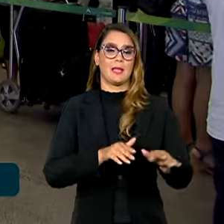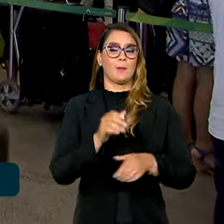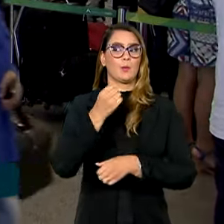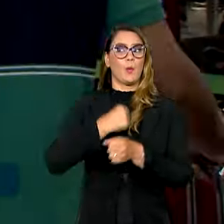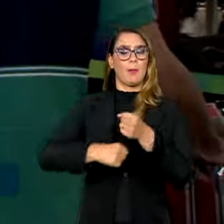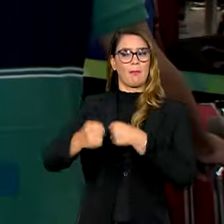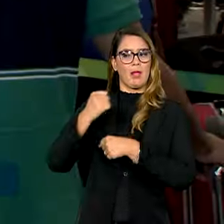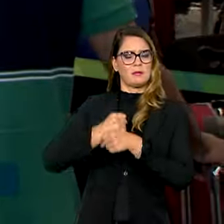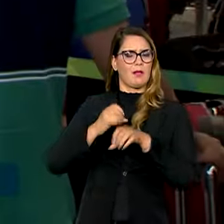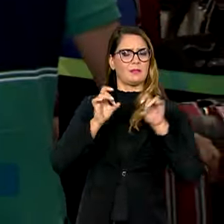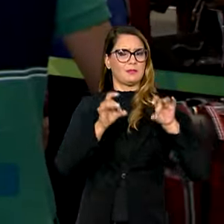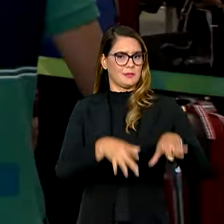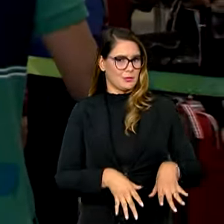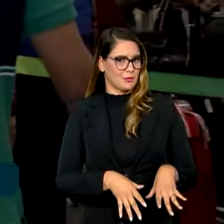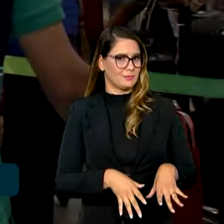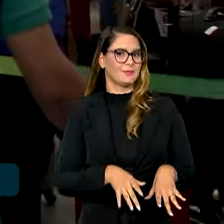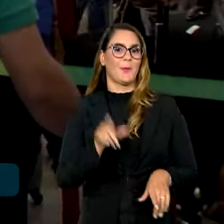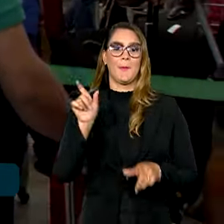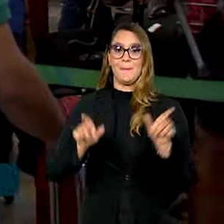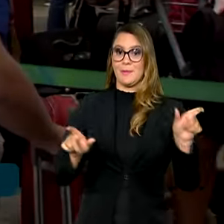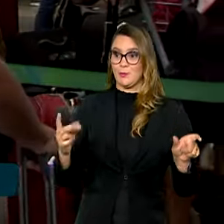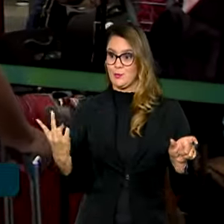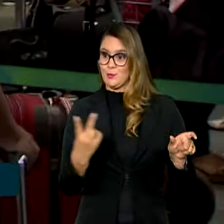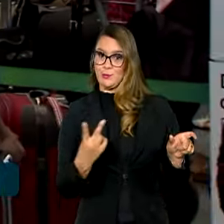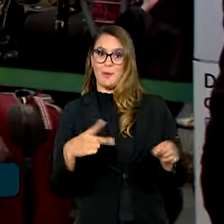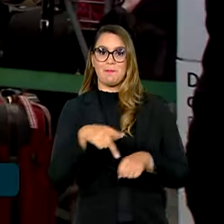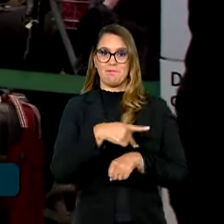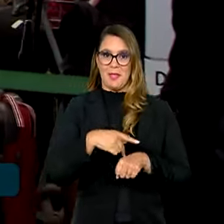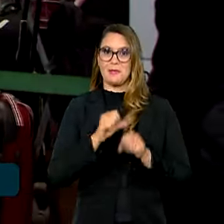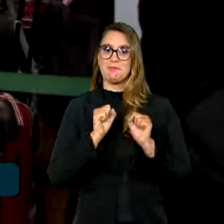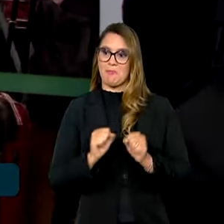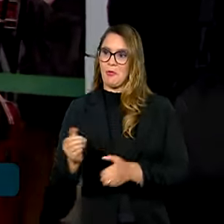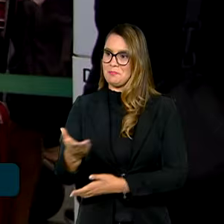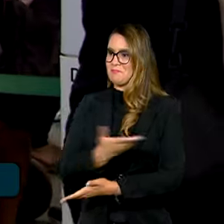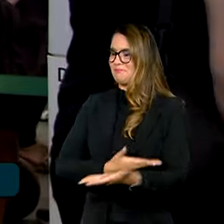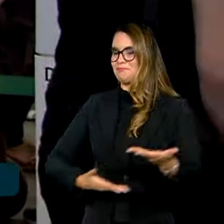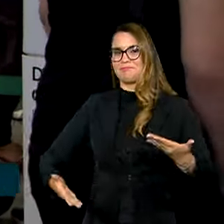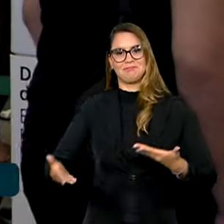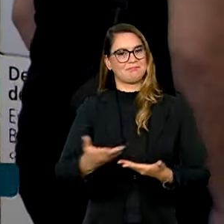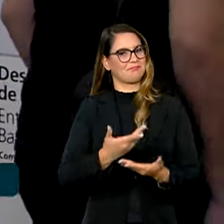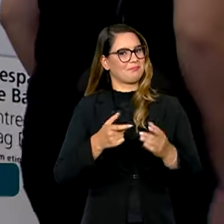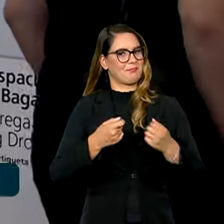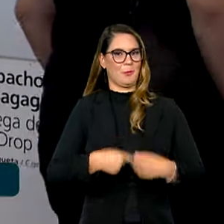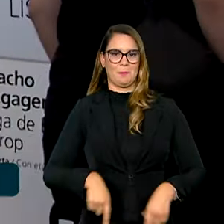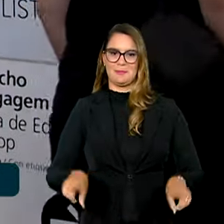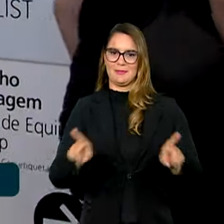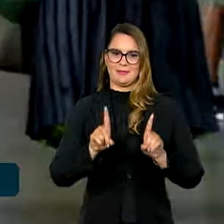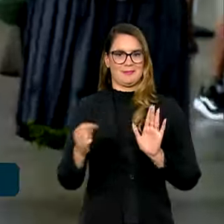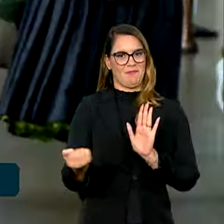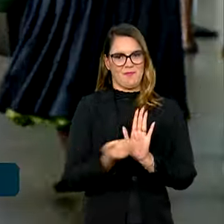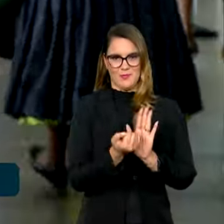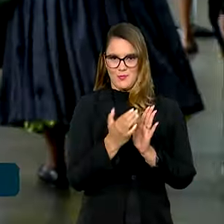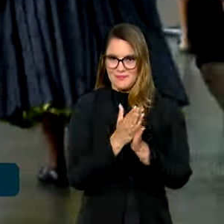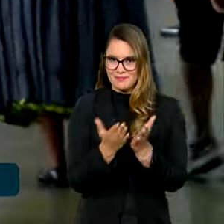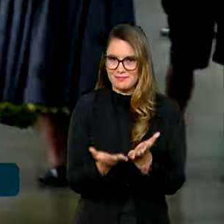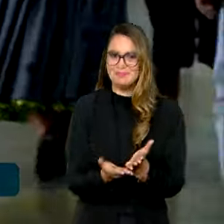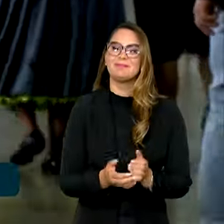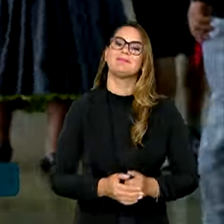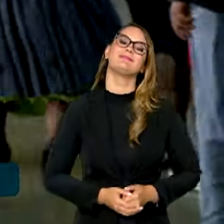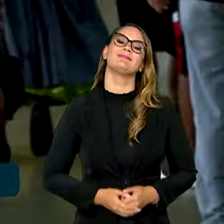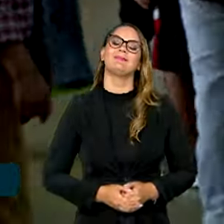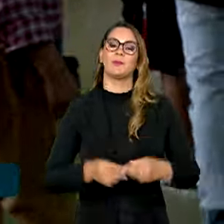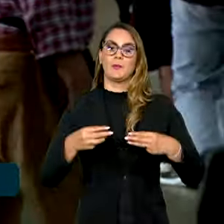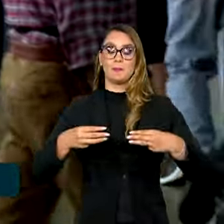passado. Desde então, cidadãos dos dois países podem viajar sem essa autorização. Segundo o Ministério